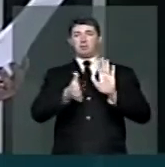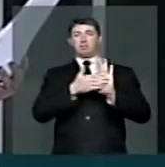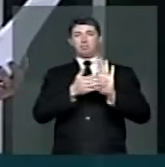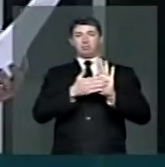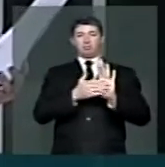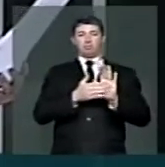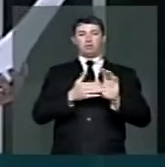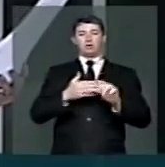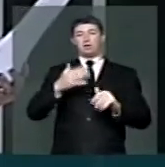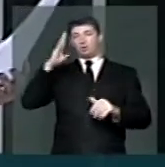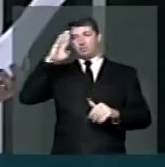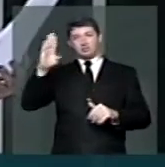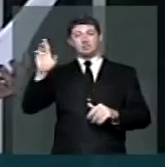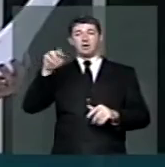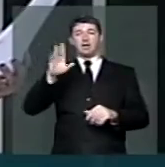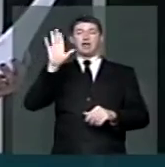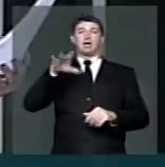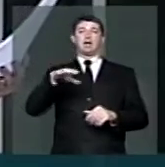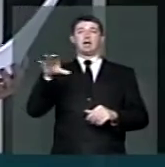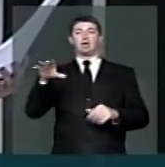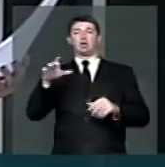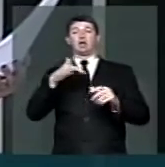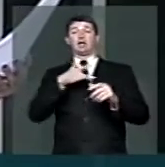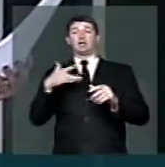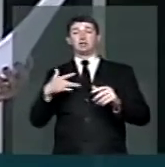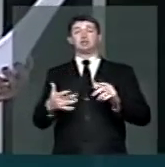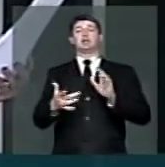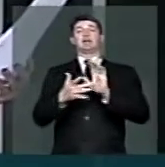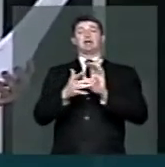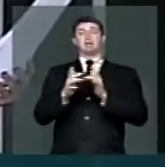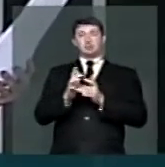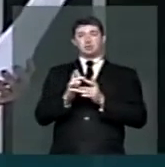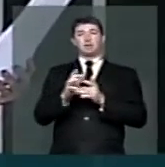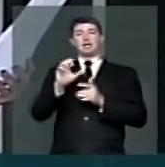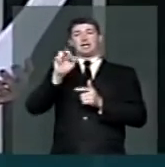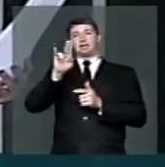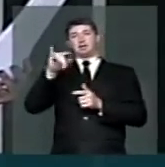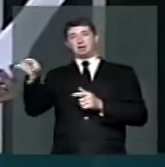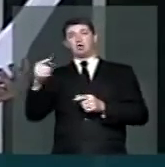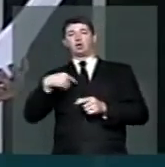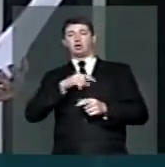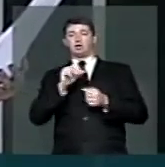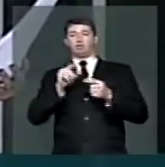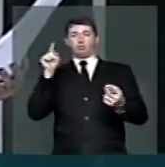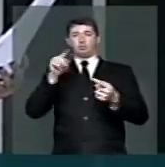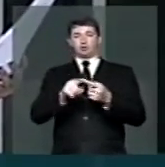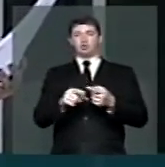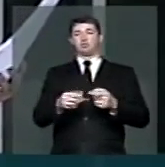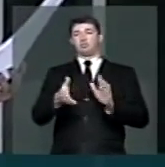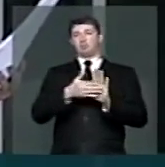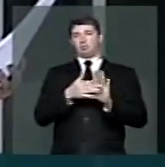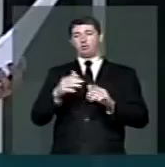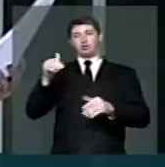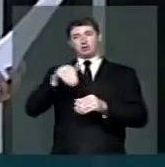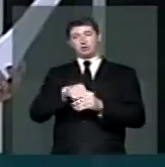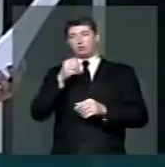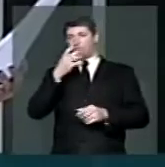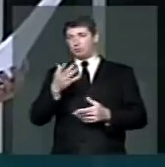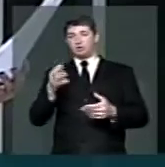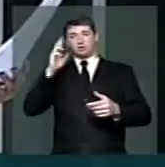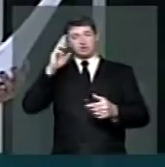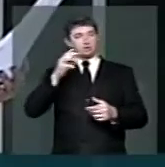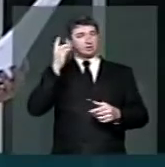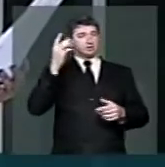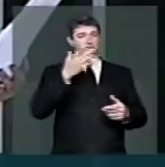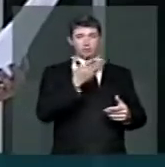que prioriza a ética cristã na administração pública, razão pela qual temos obtido excelentes resultados eleitorais. Caros